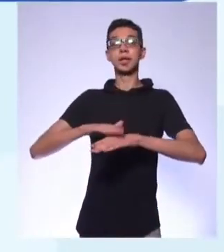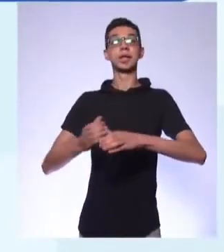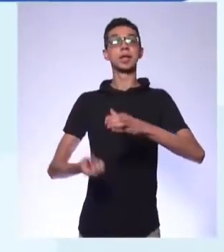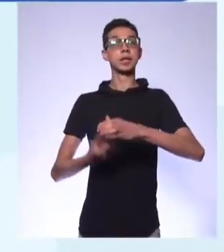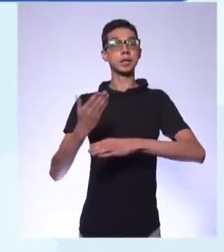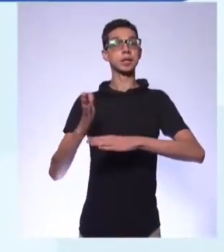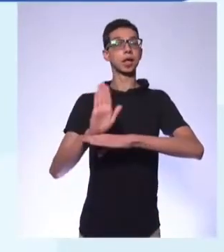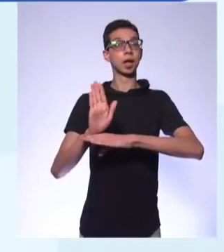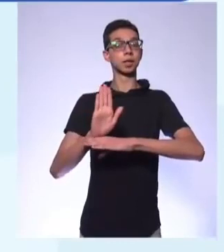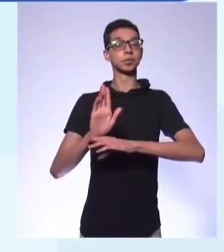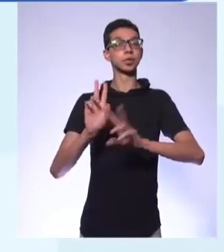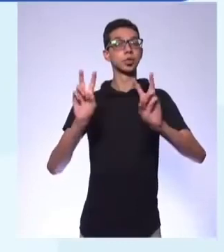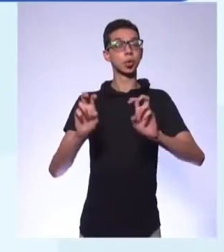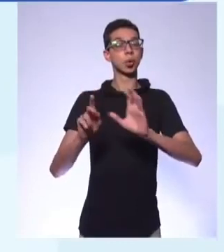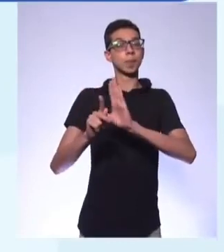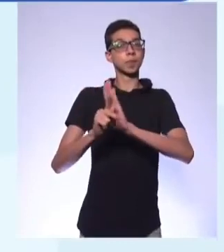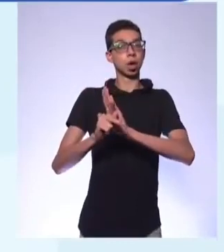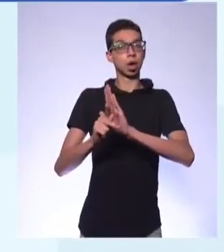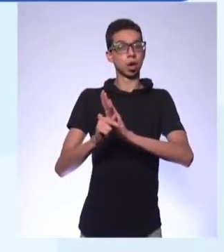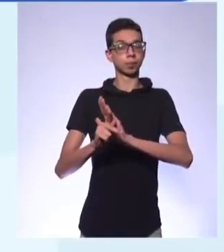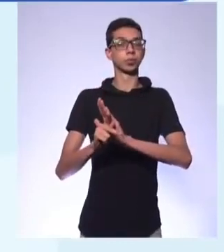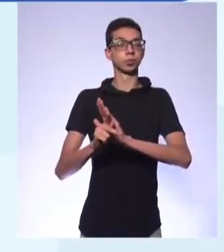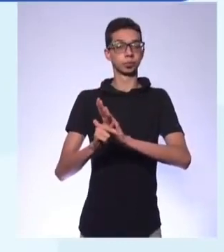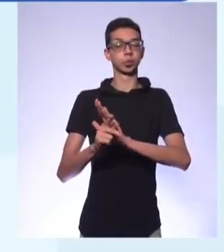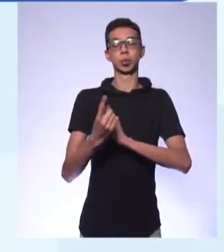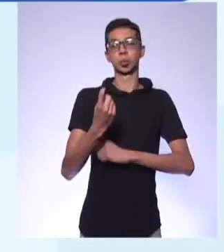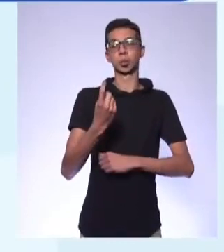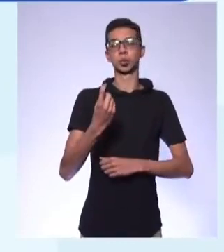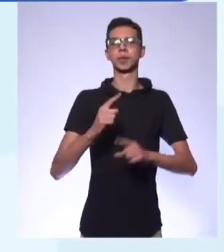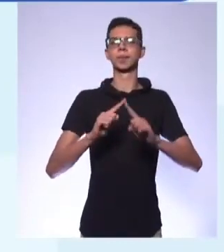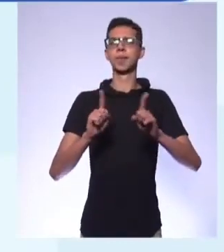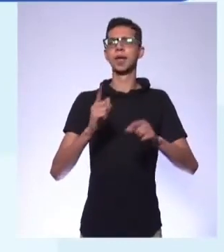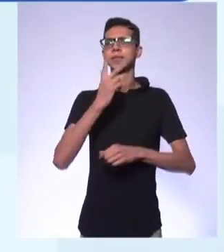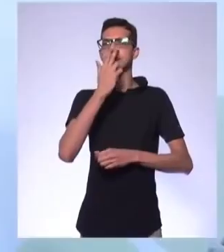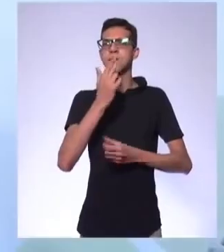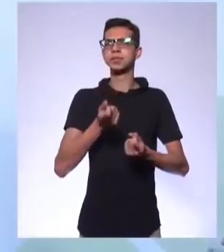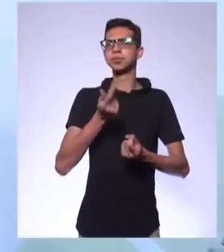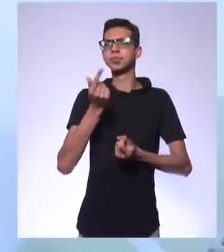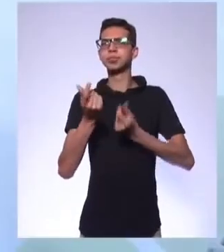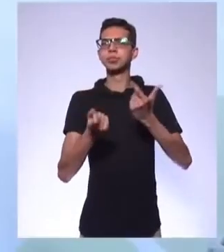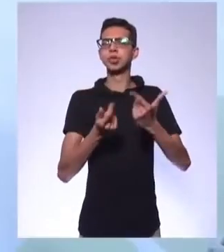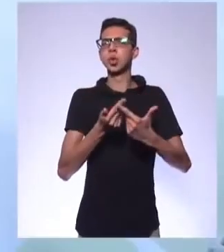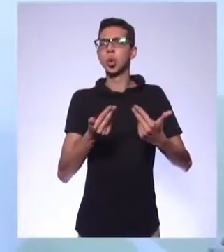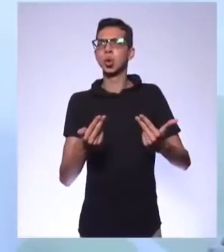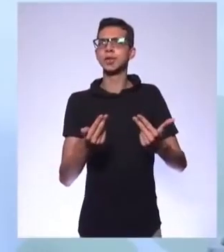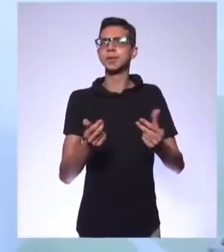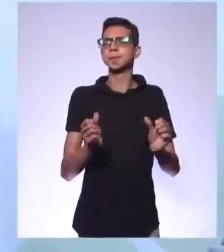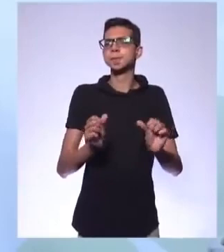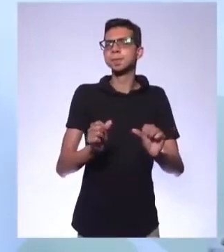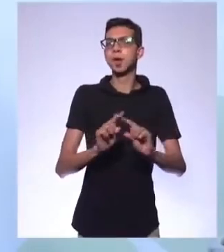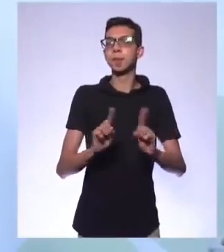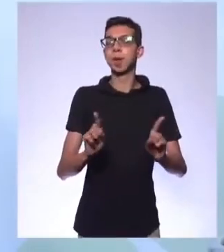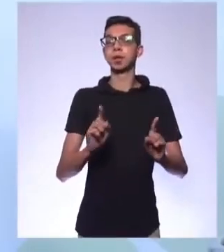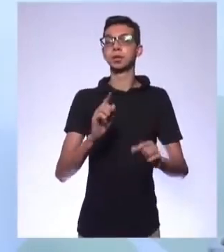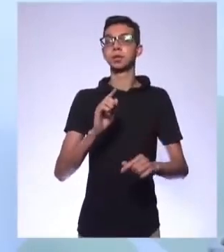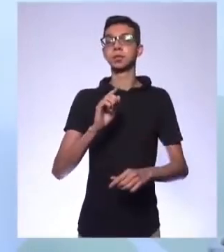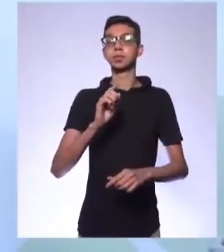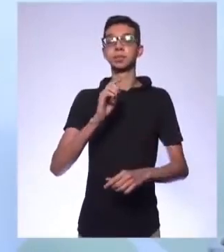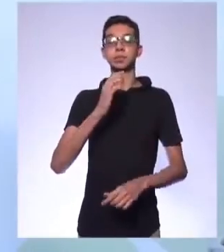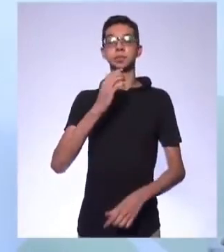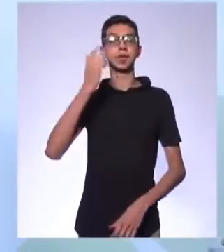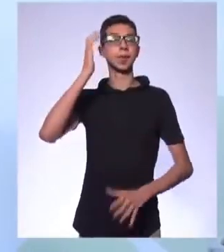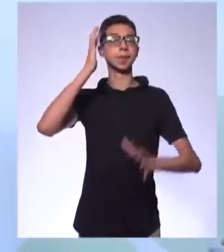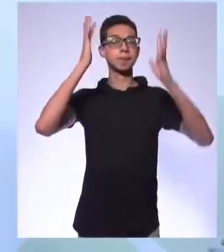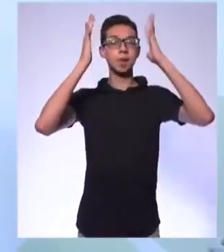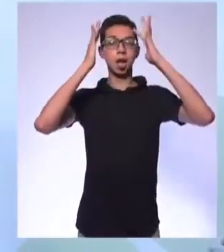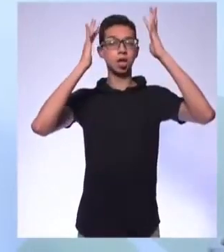que, apesar de alguns deslizes, supera nossas expectativas. Então, ele faz ali uma crítica, sim, mas não detona, igual